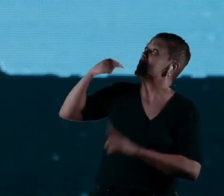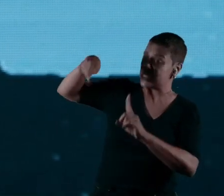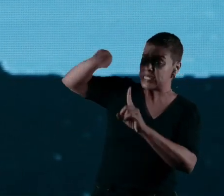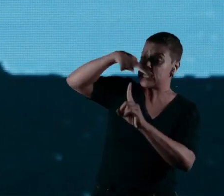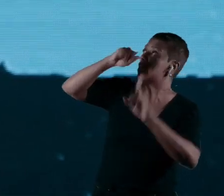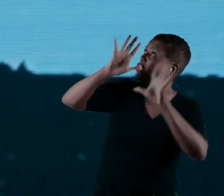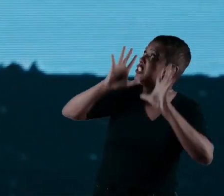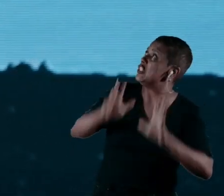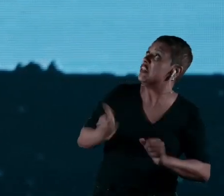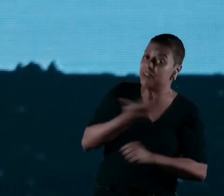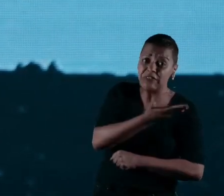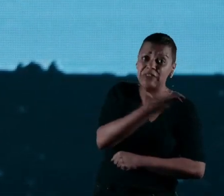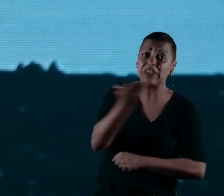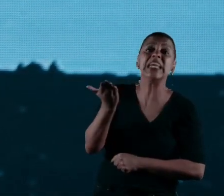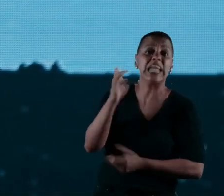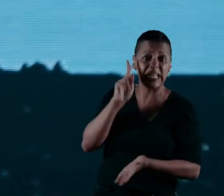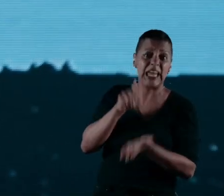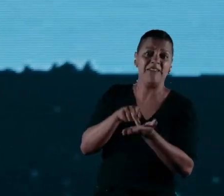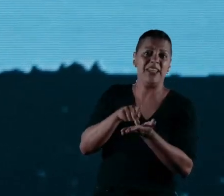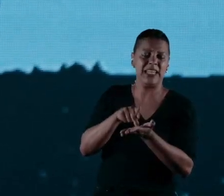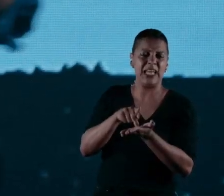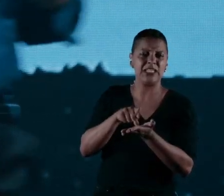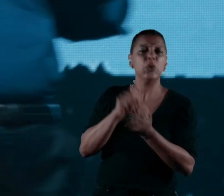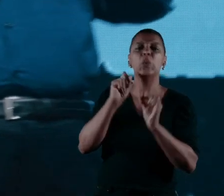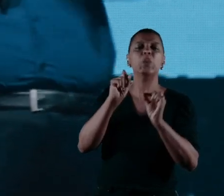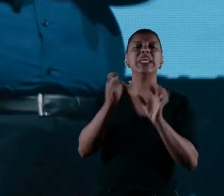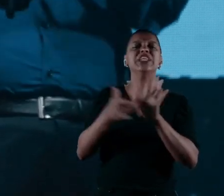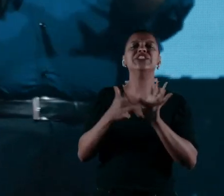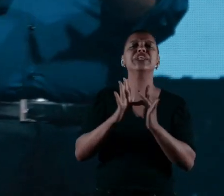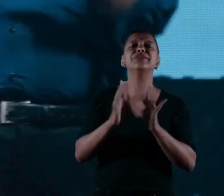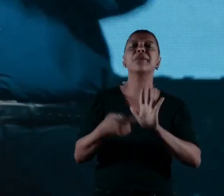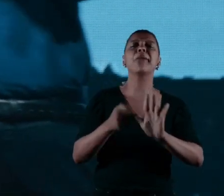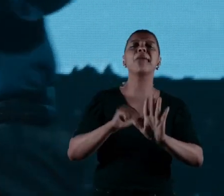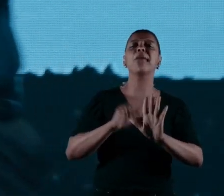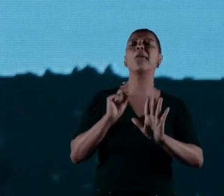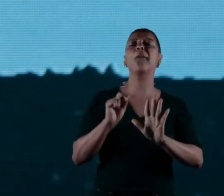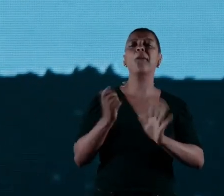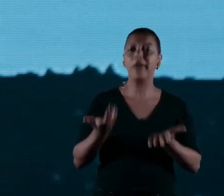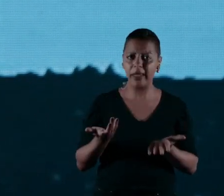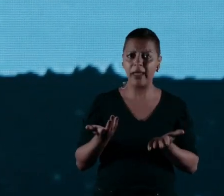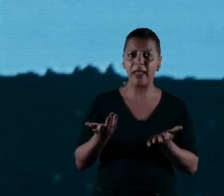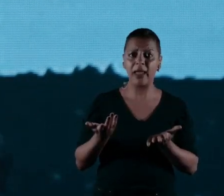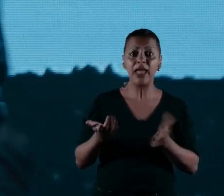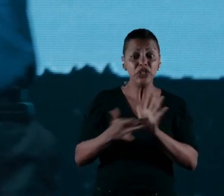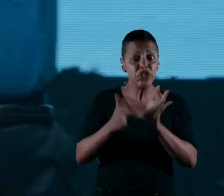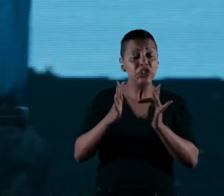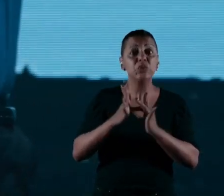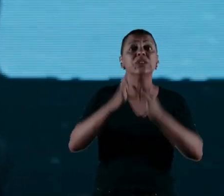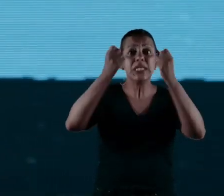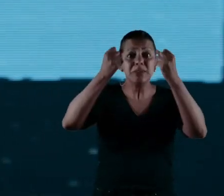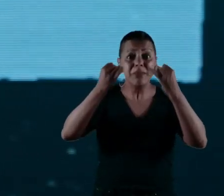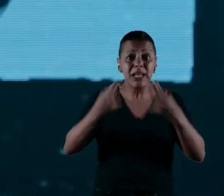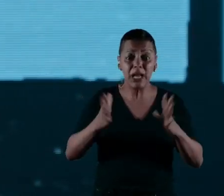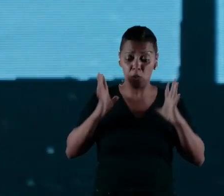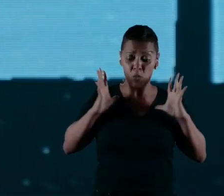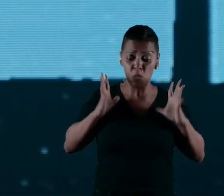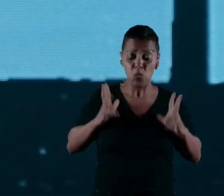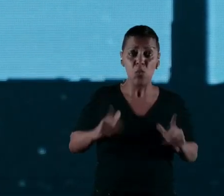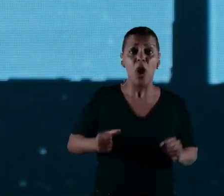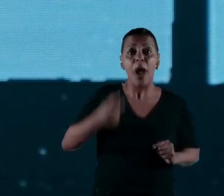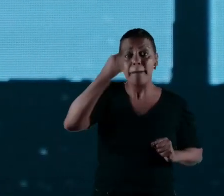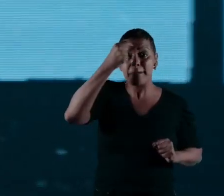está, na verdade, dizendo o seguinte: esta palavra tem o poder de purificar a nossa mente, ou